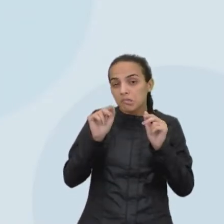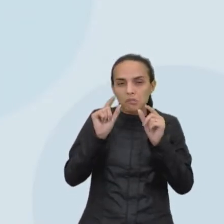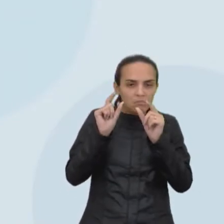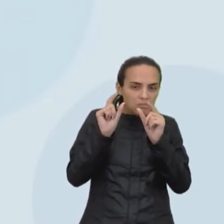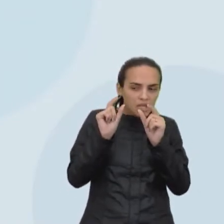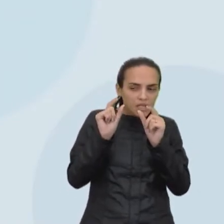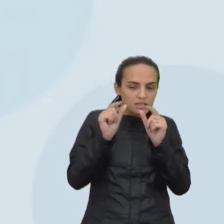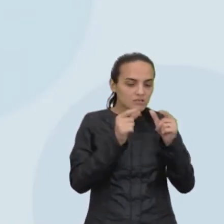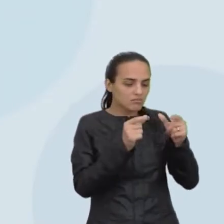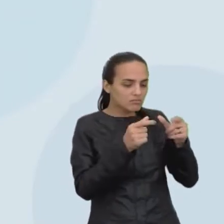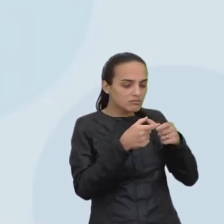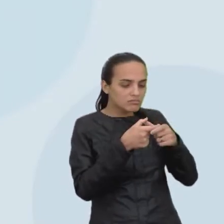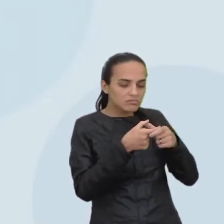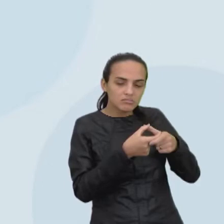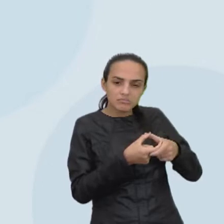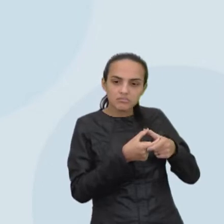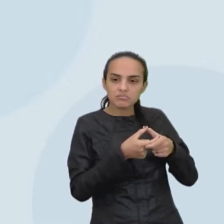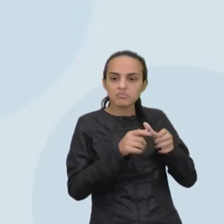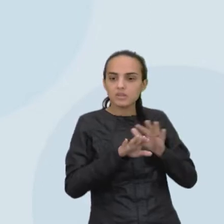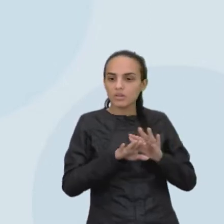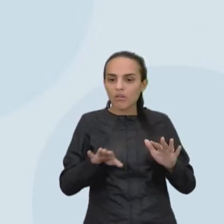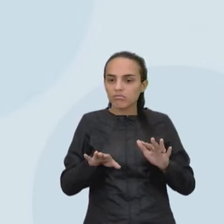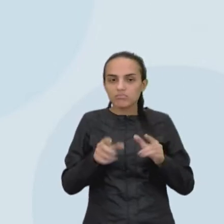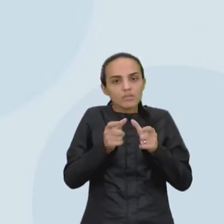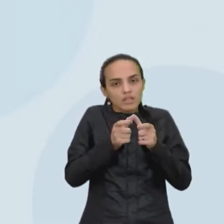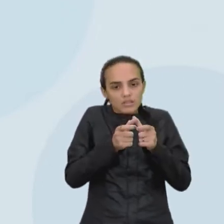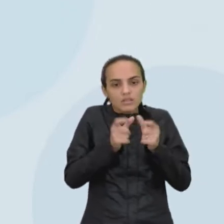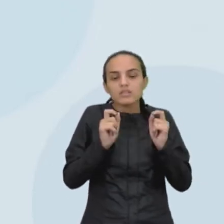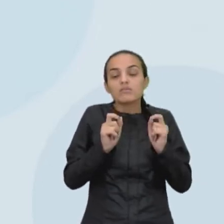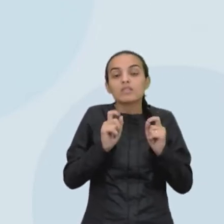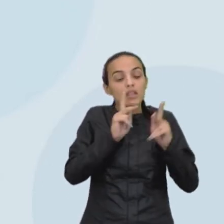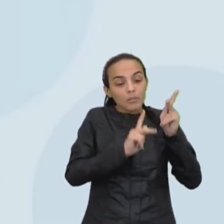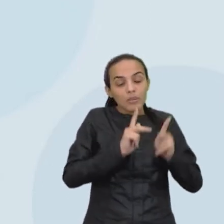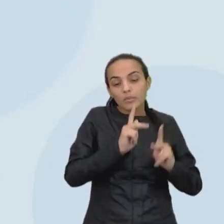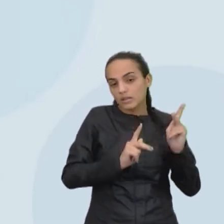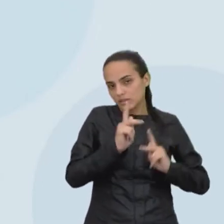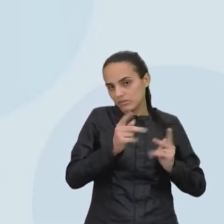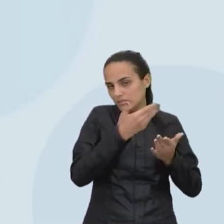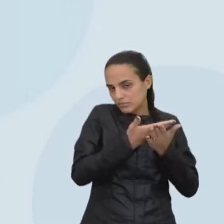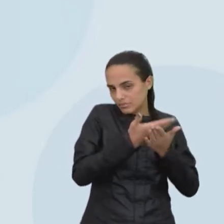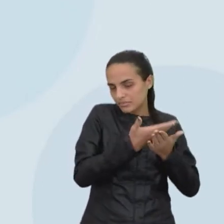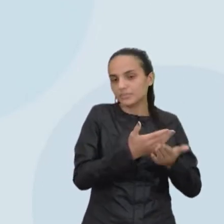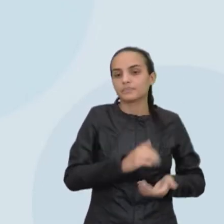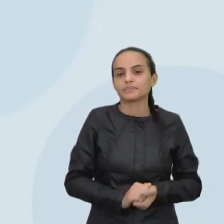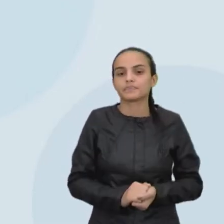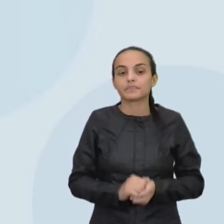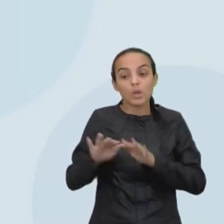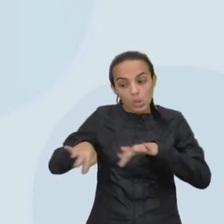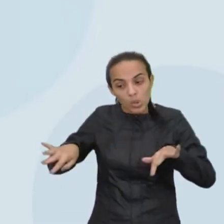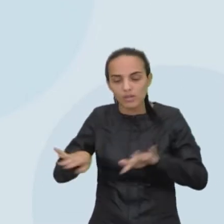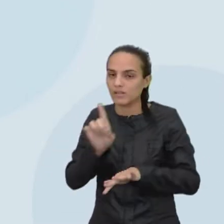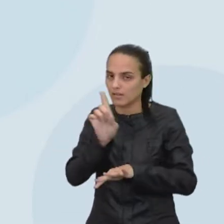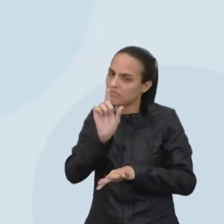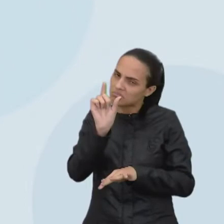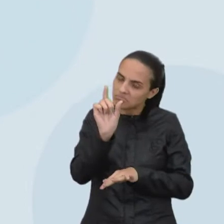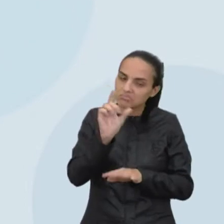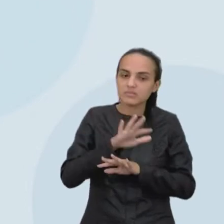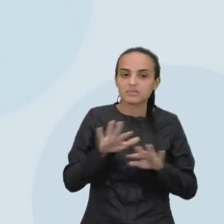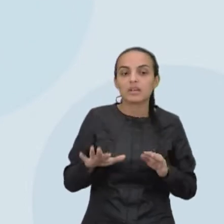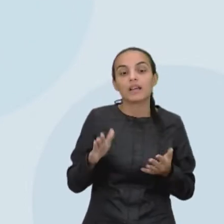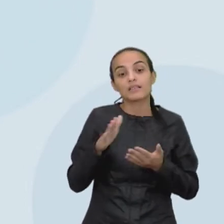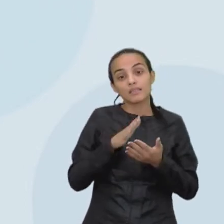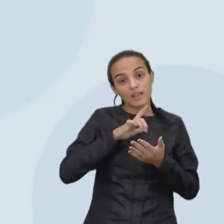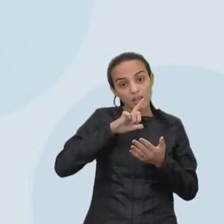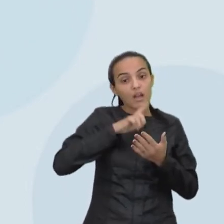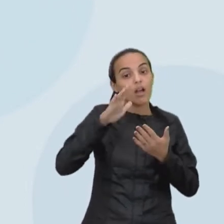pedacinho, tá? Eu coloquei entre aspas aí para a gente ter noção, da população a ser estudada. Mas existem aí